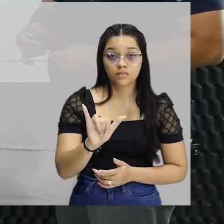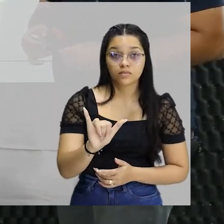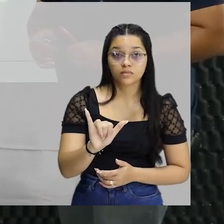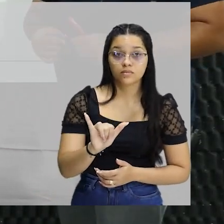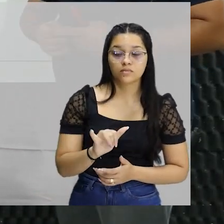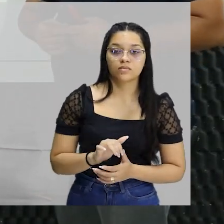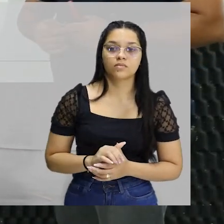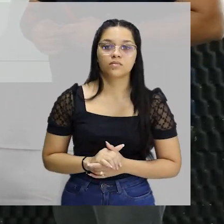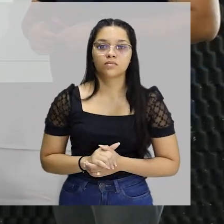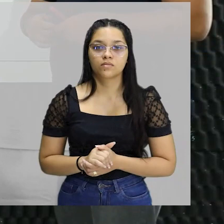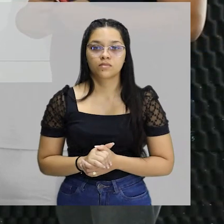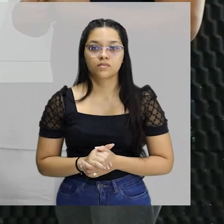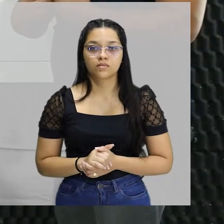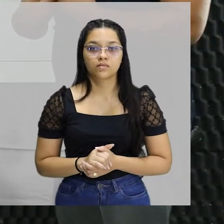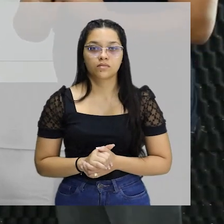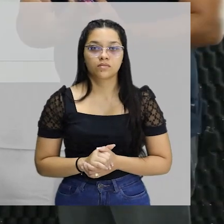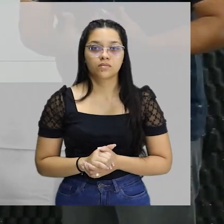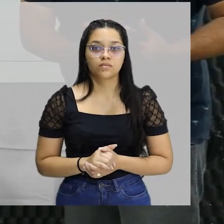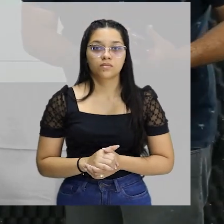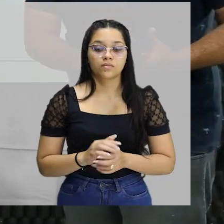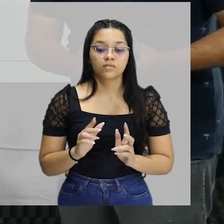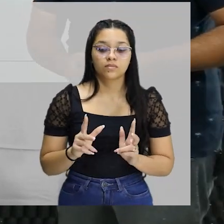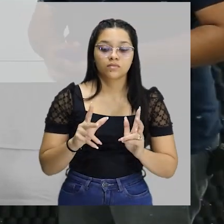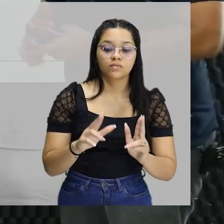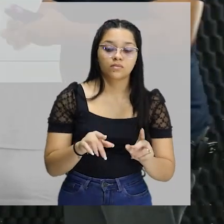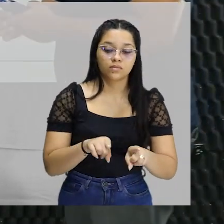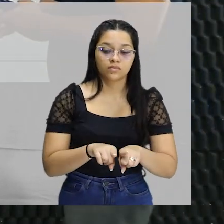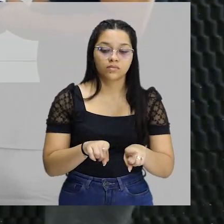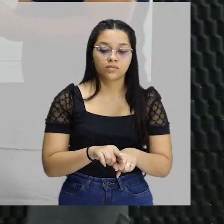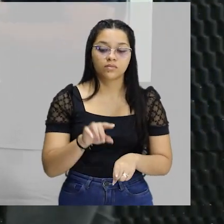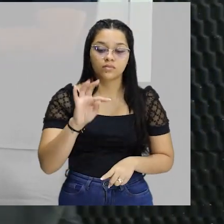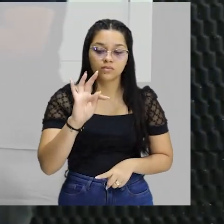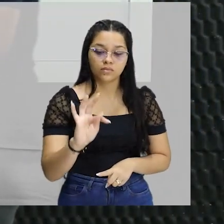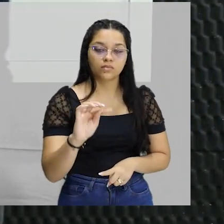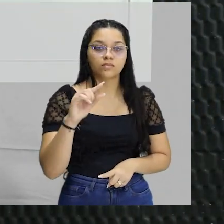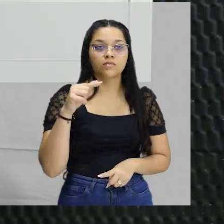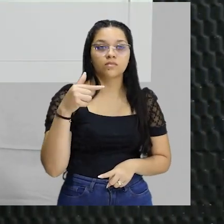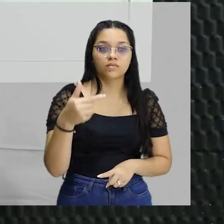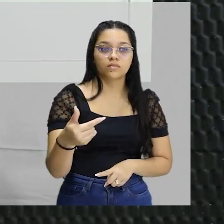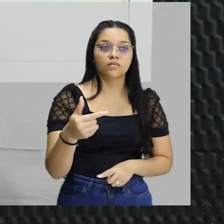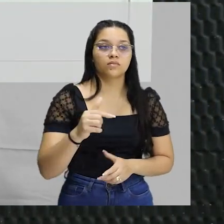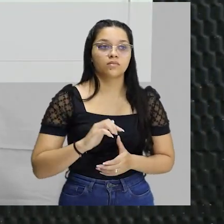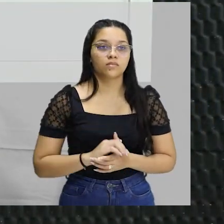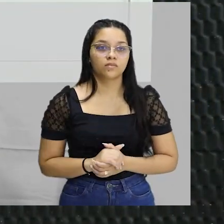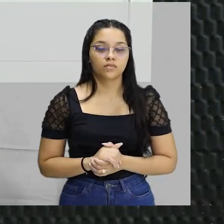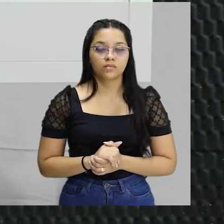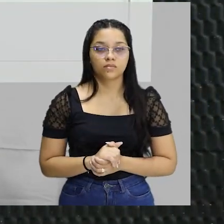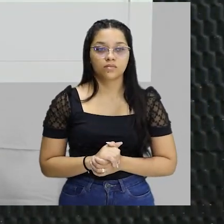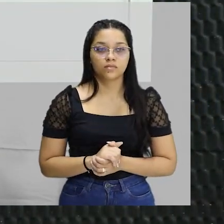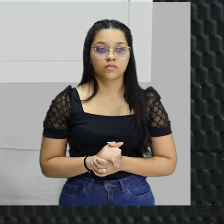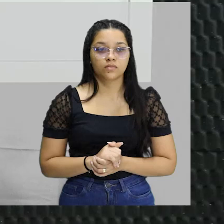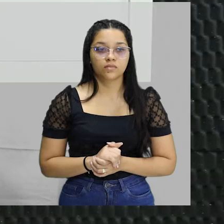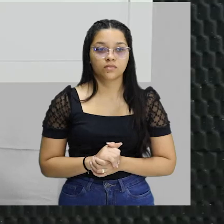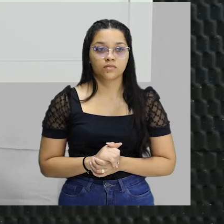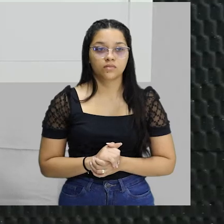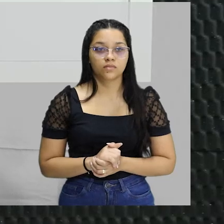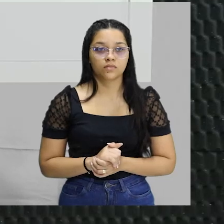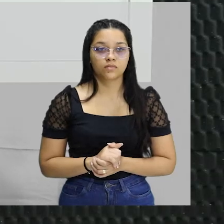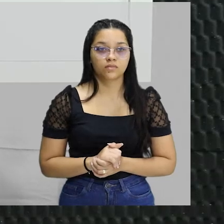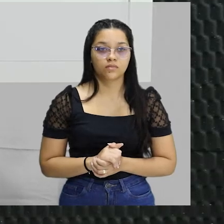Pronto. Eu tenho que fazer a mesma coisa com T2, certo? T2 está aqui do lado, ó.